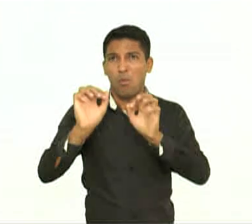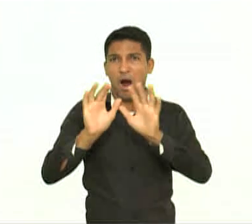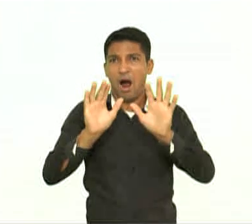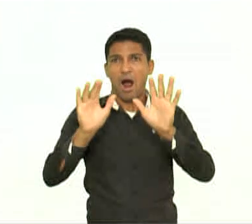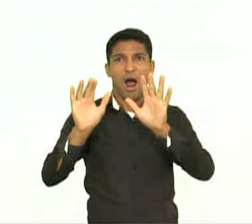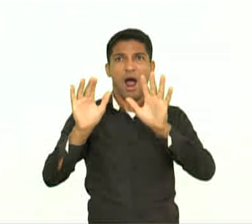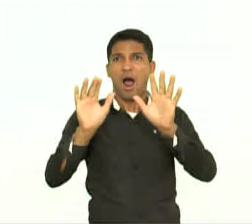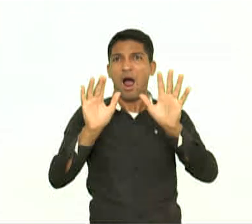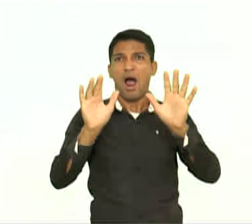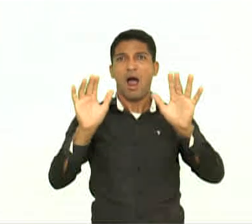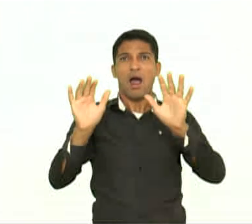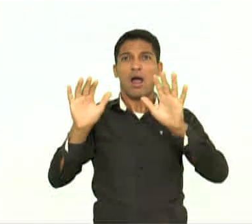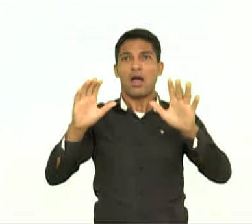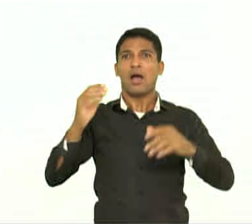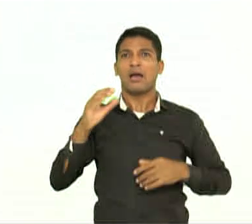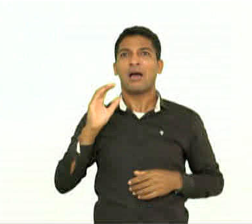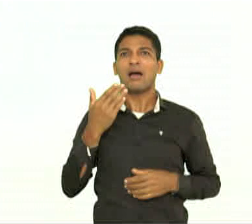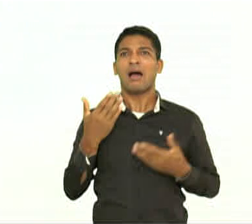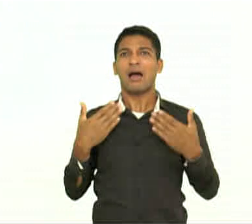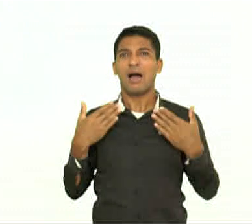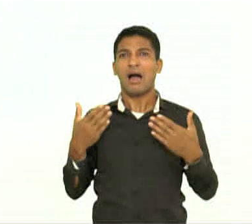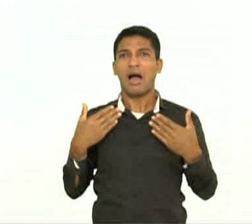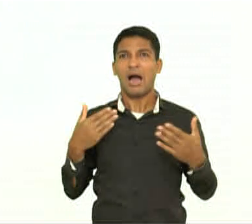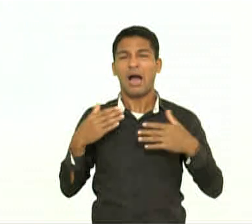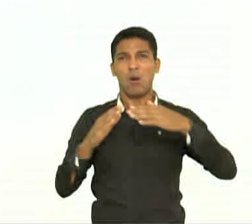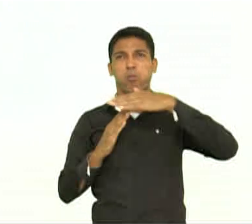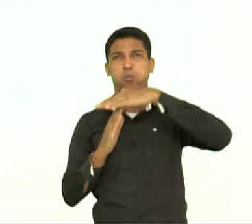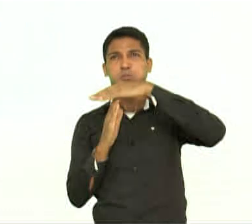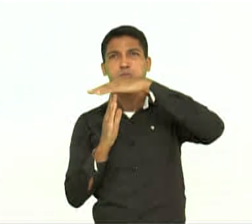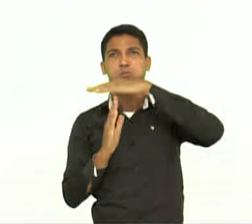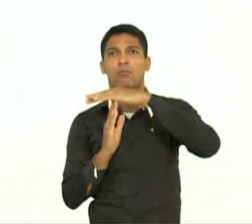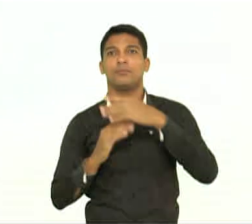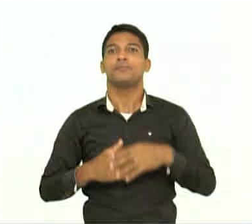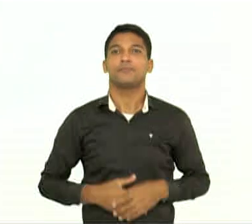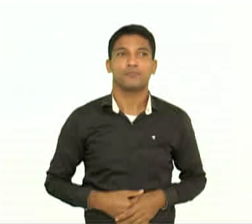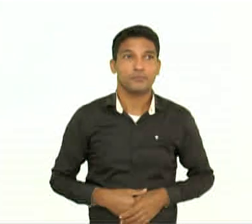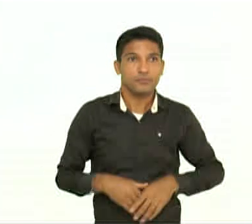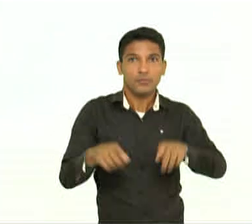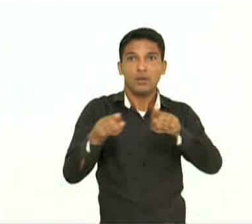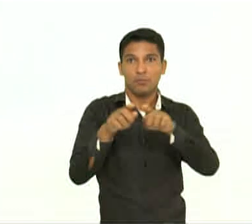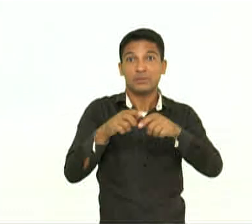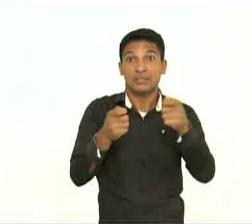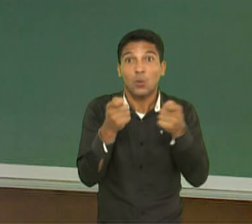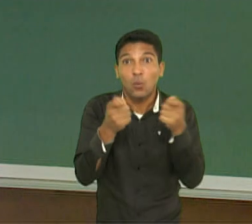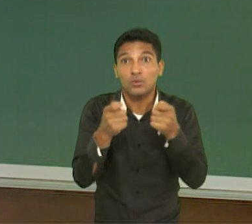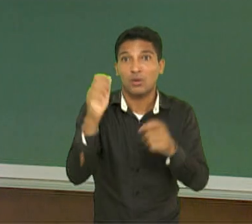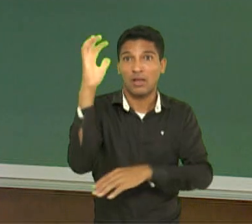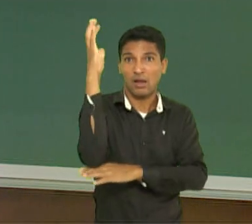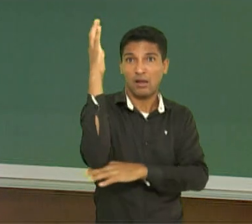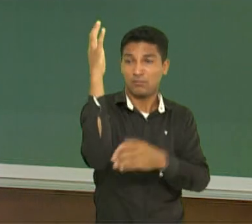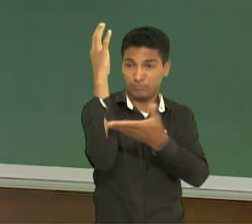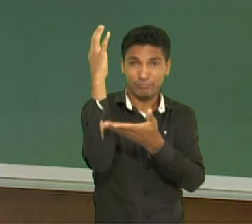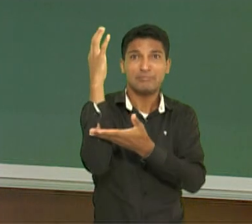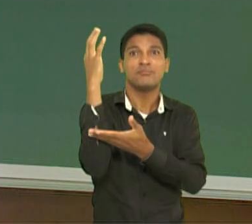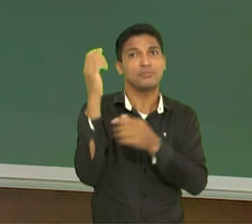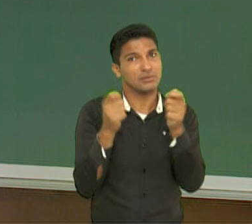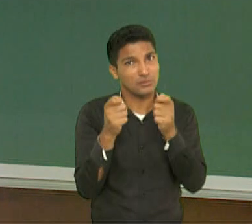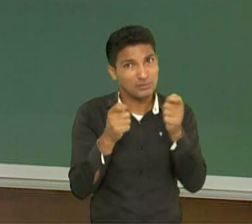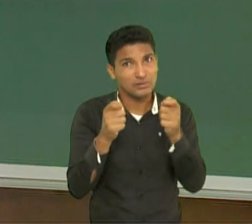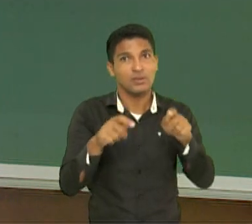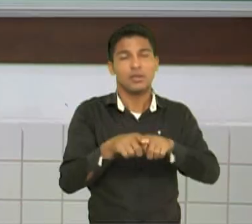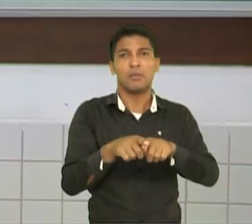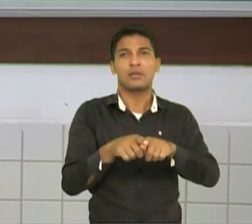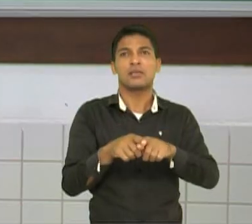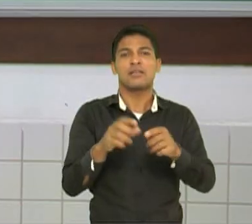efeitos sobre o meio ambiente, como, por exemplo, controle do desmatamento de áreas florestais, controle das queimadas, controle